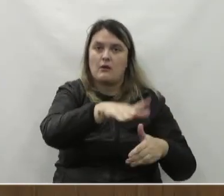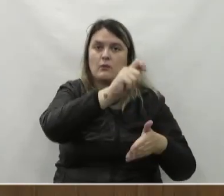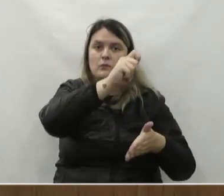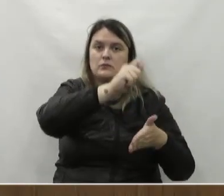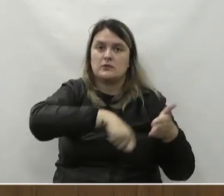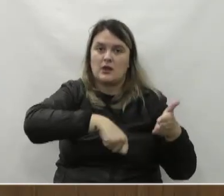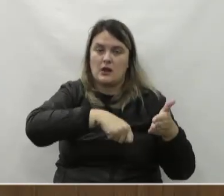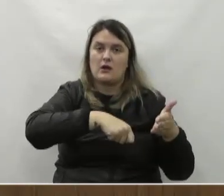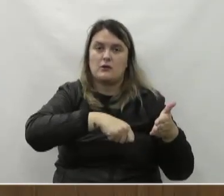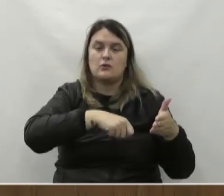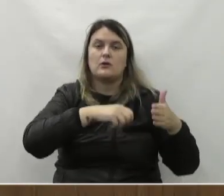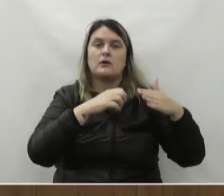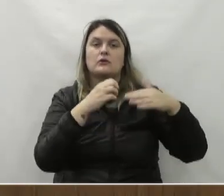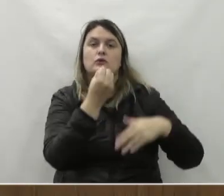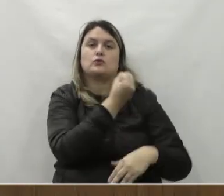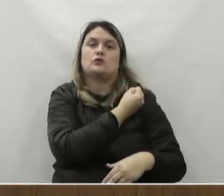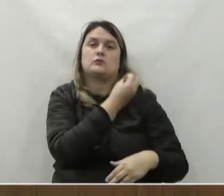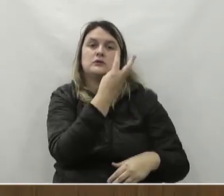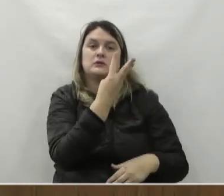de concessão número